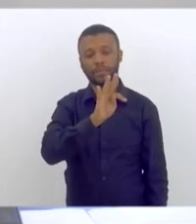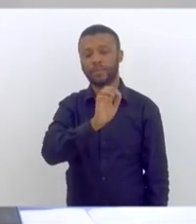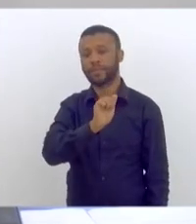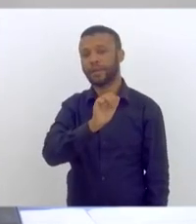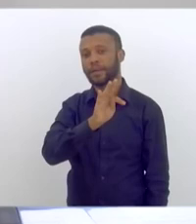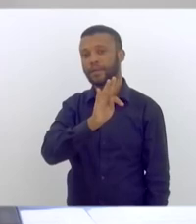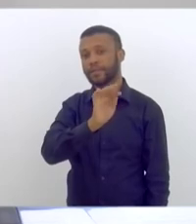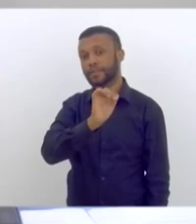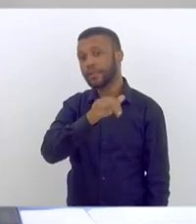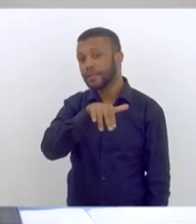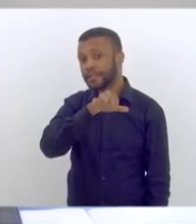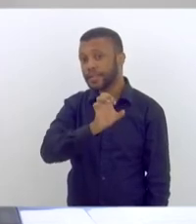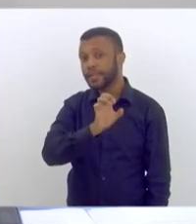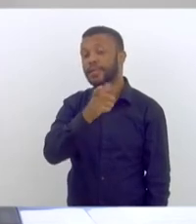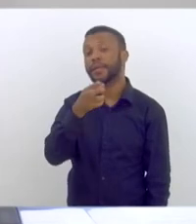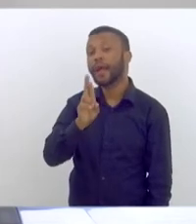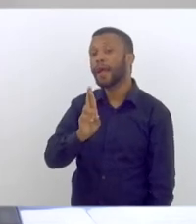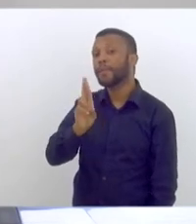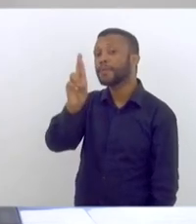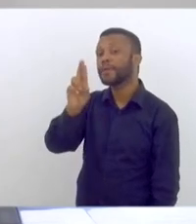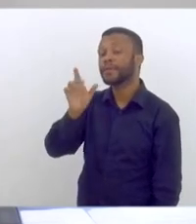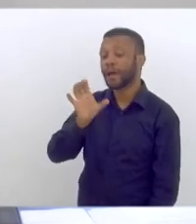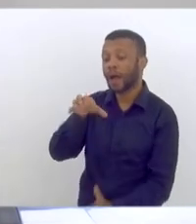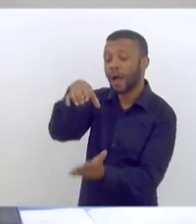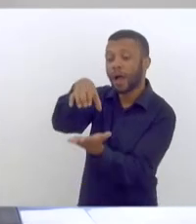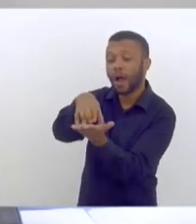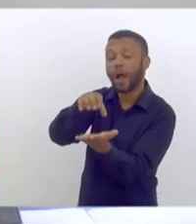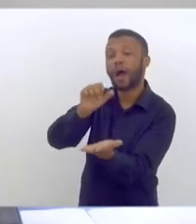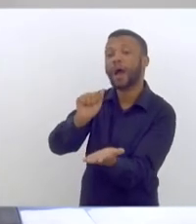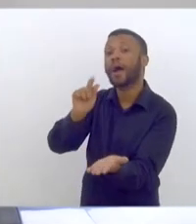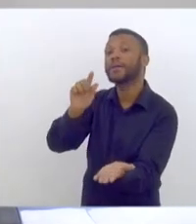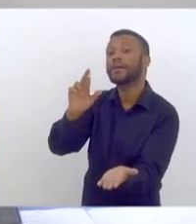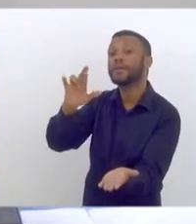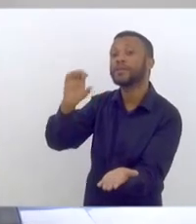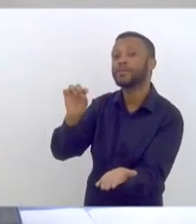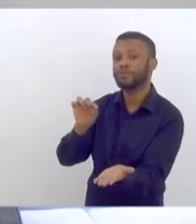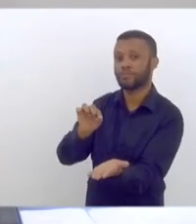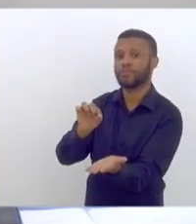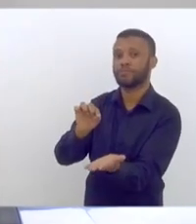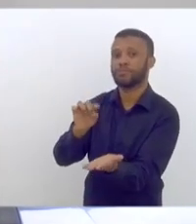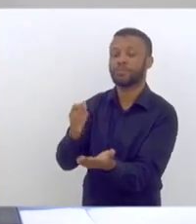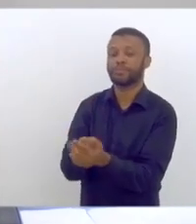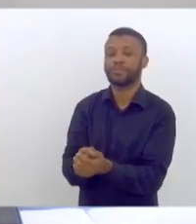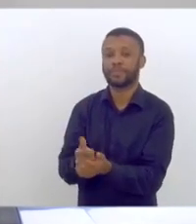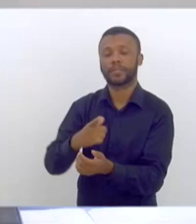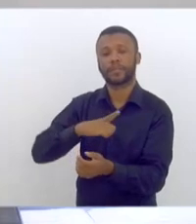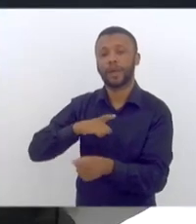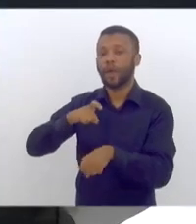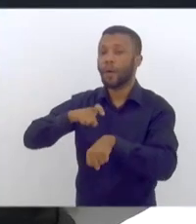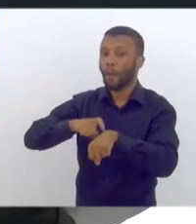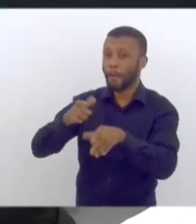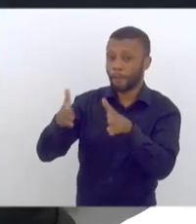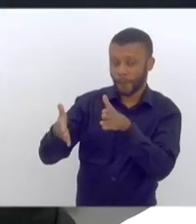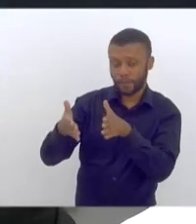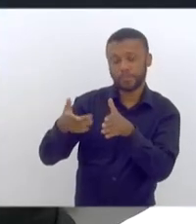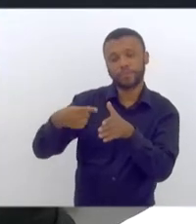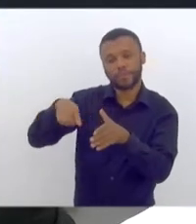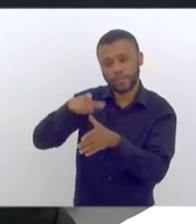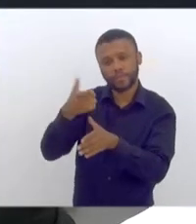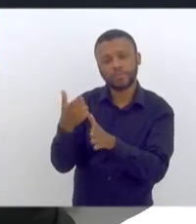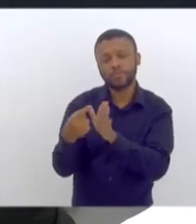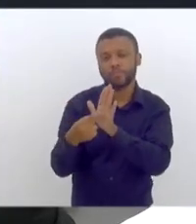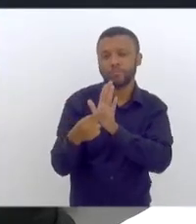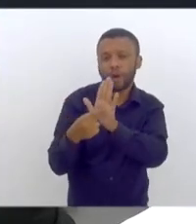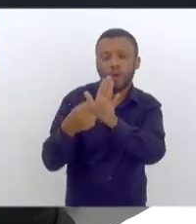representam a g rio que vão ter eu prazo que for necessário para fazer uma exposição